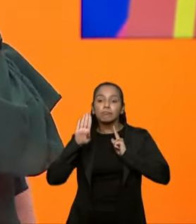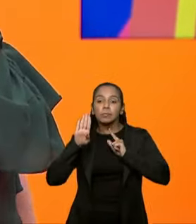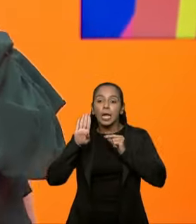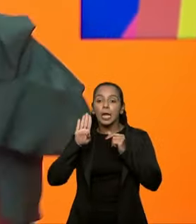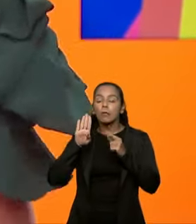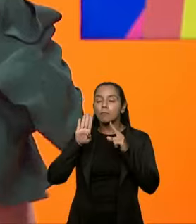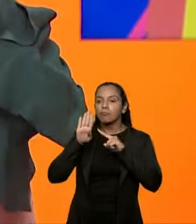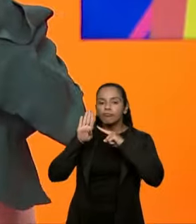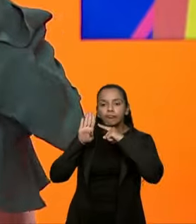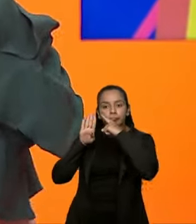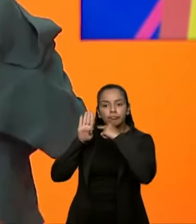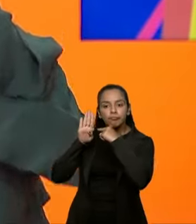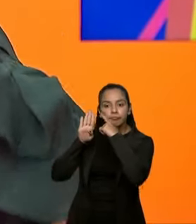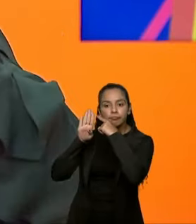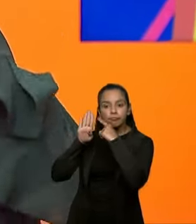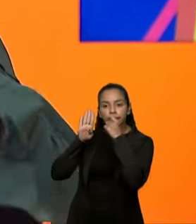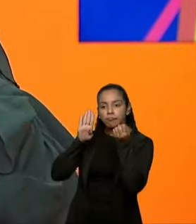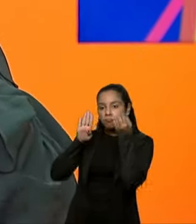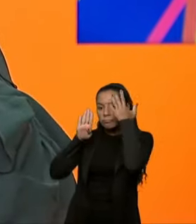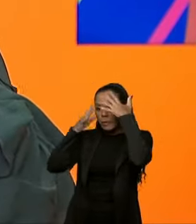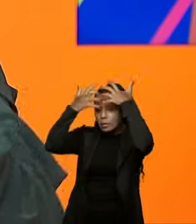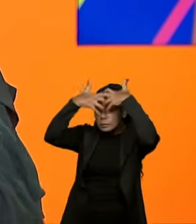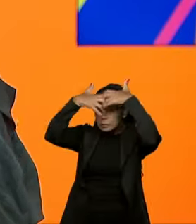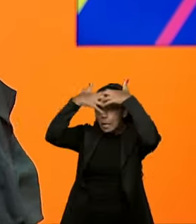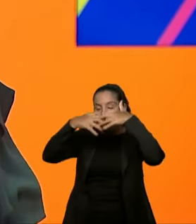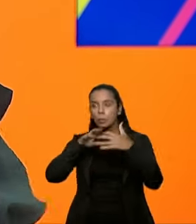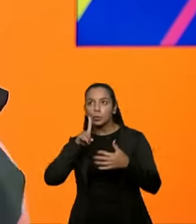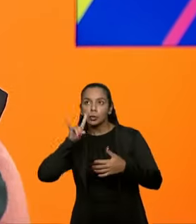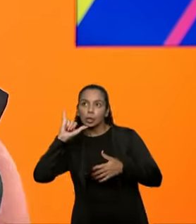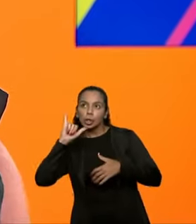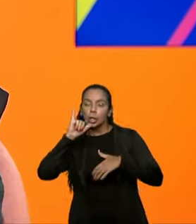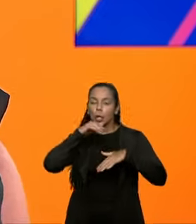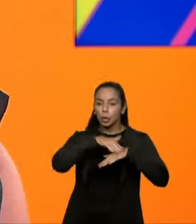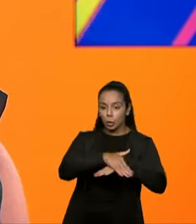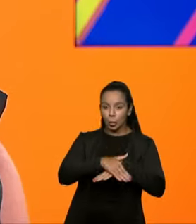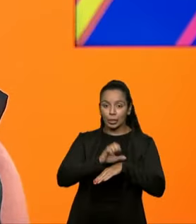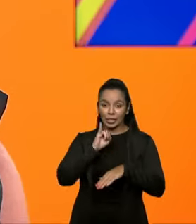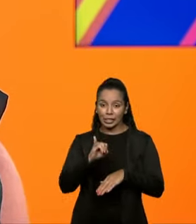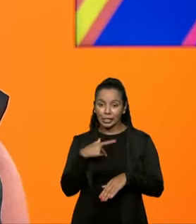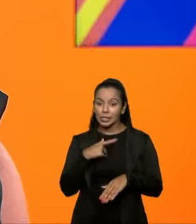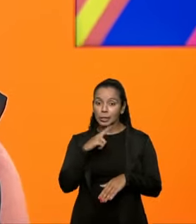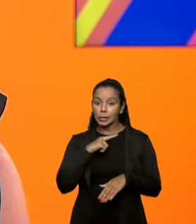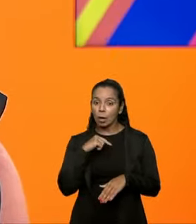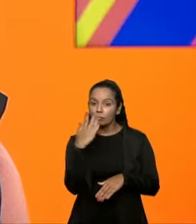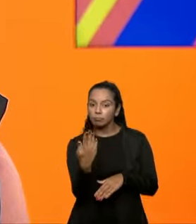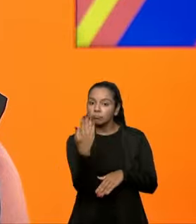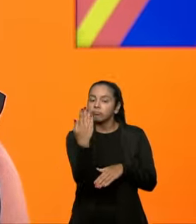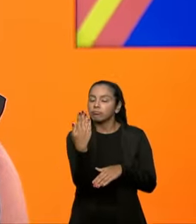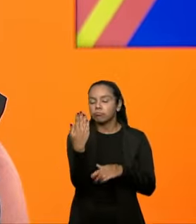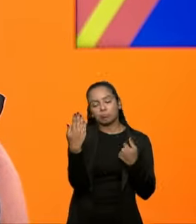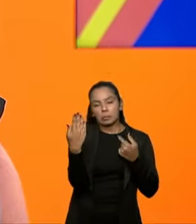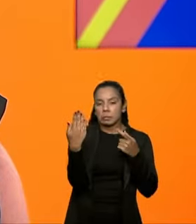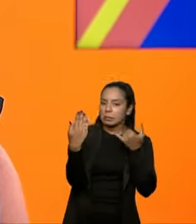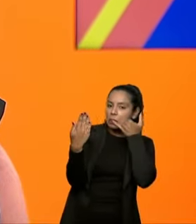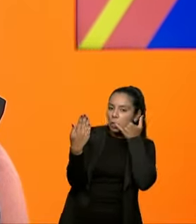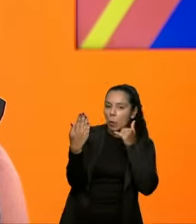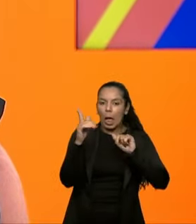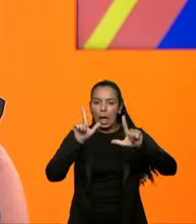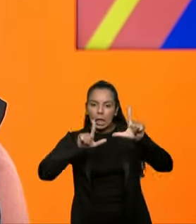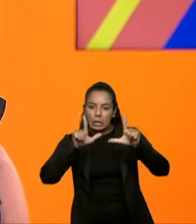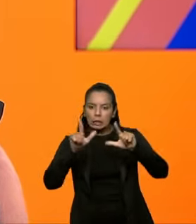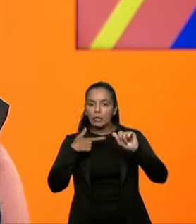que diz para o nosso cérebro se é dia ou se é noite. Então, se eu coloco uma tela aqui na frente, está dizendo... Opa, não